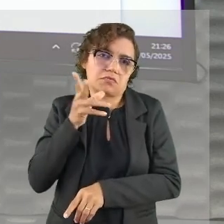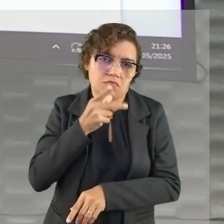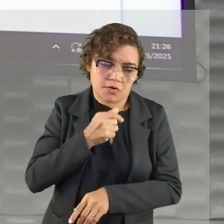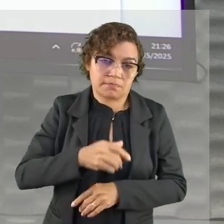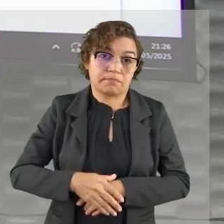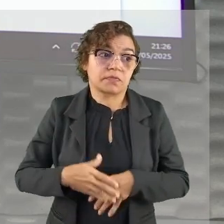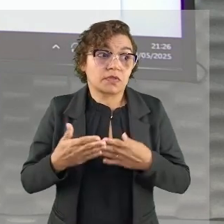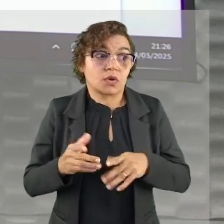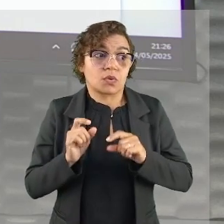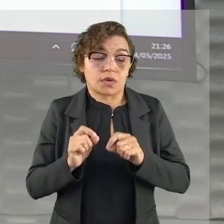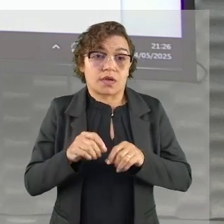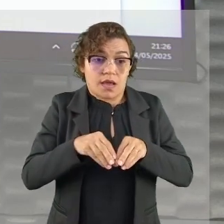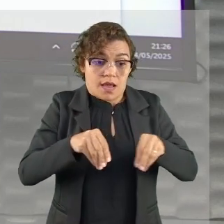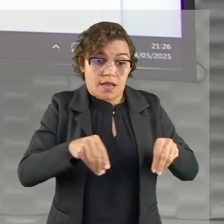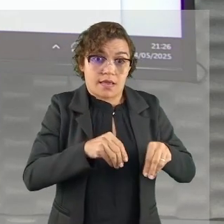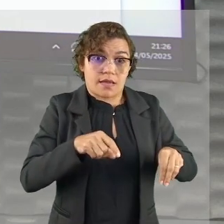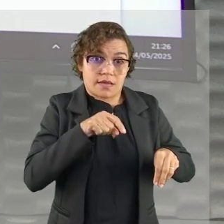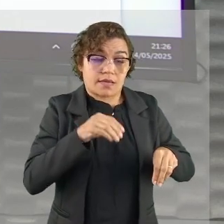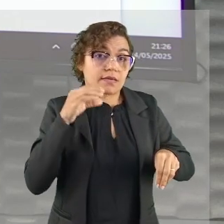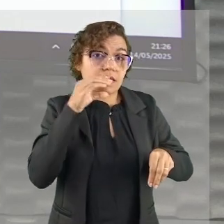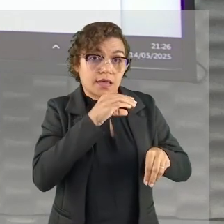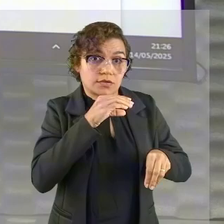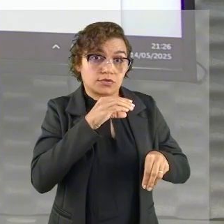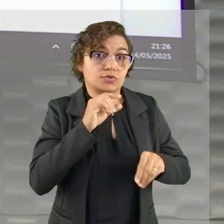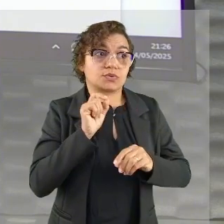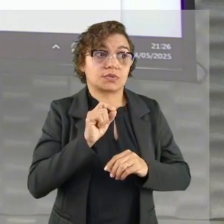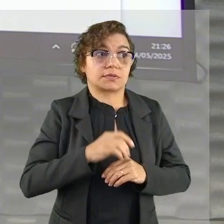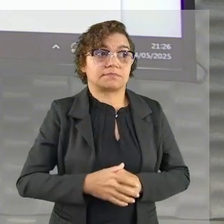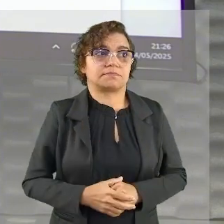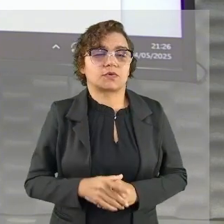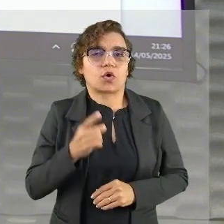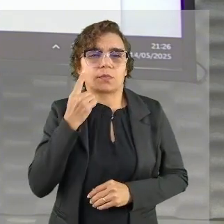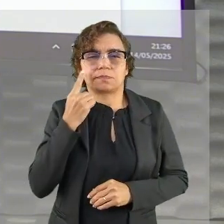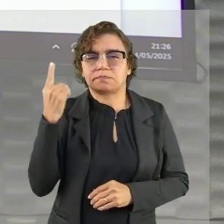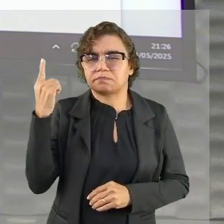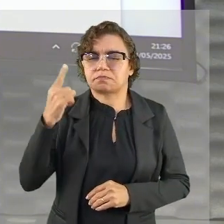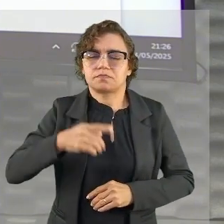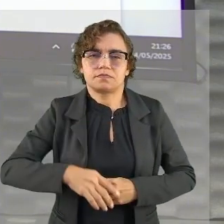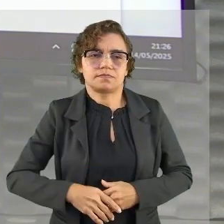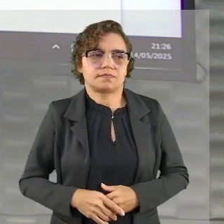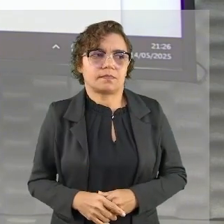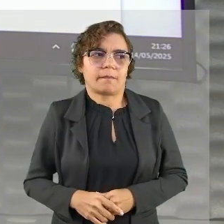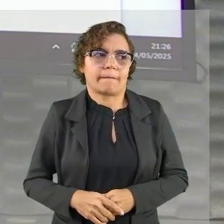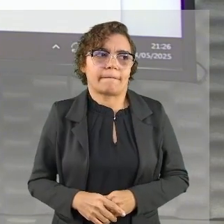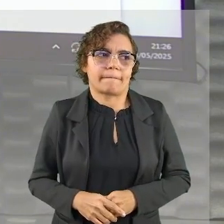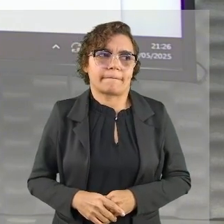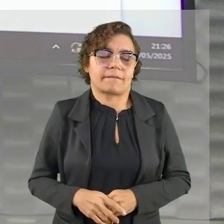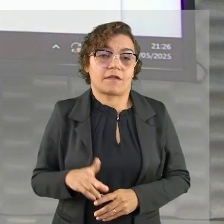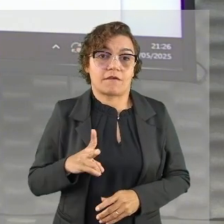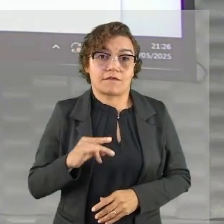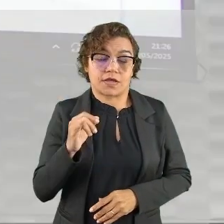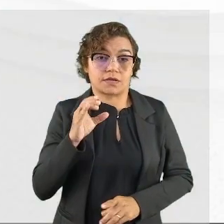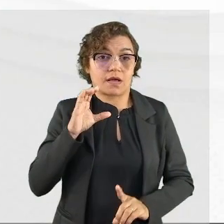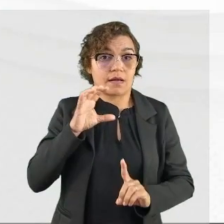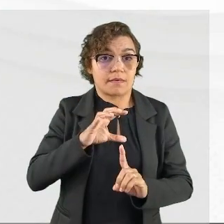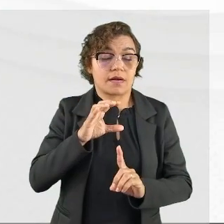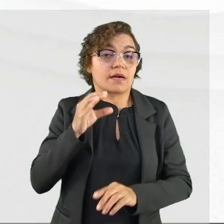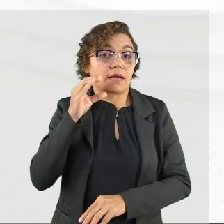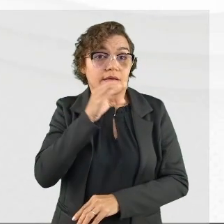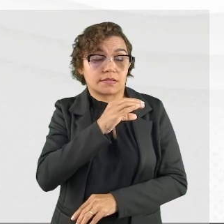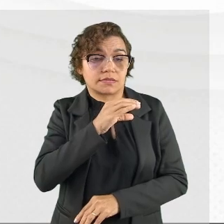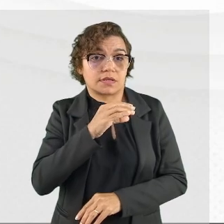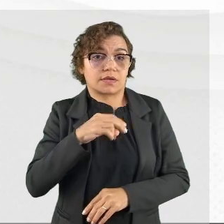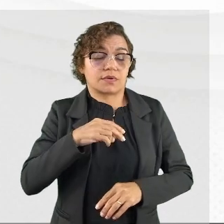ó, aqui a areia está quente. A areia estando quente, deixa eu mudar aqui, vai aquecer esse ar que